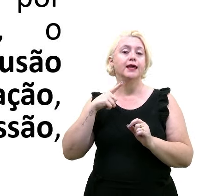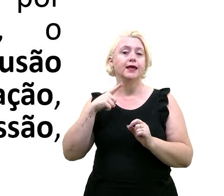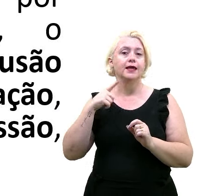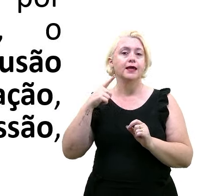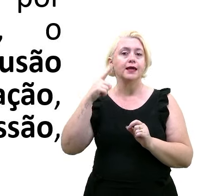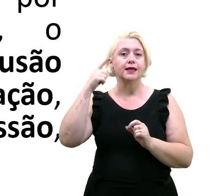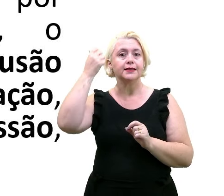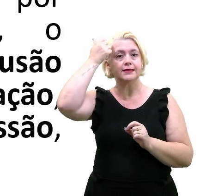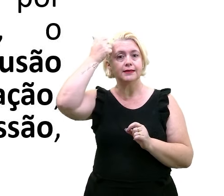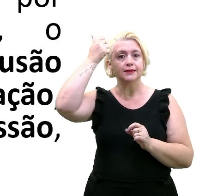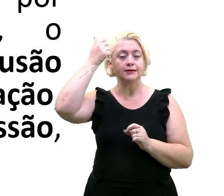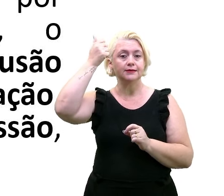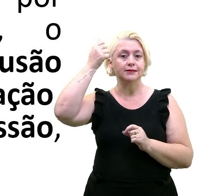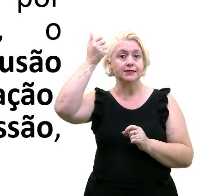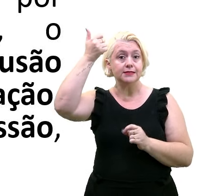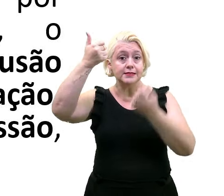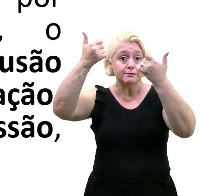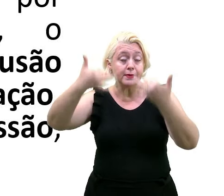argumento.